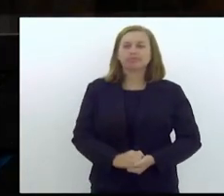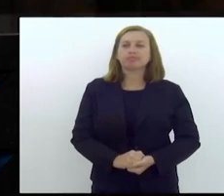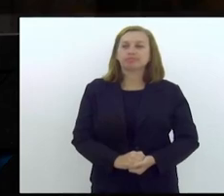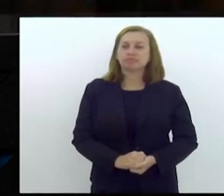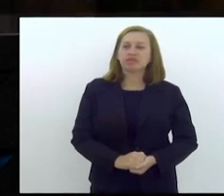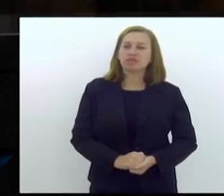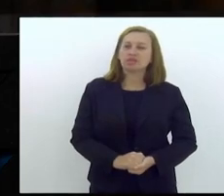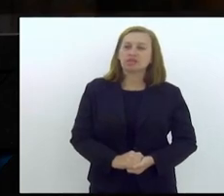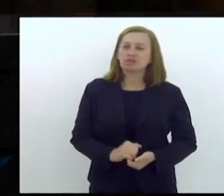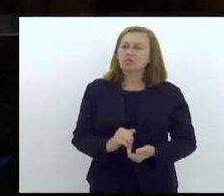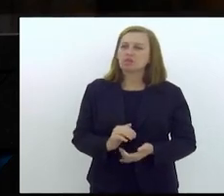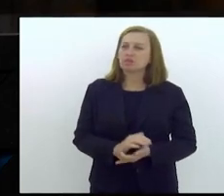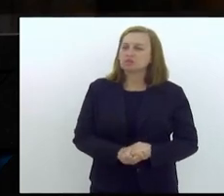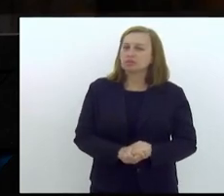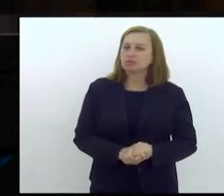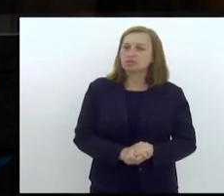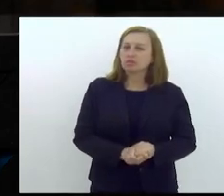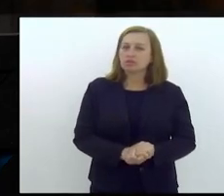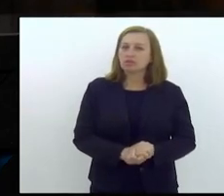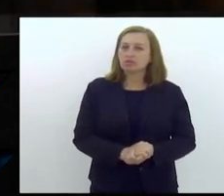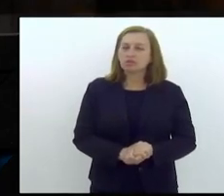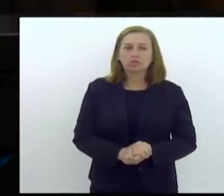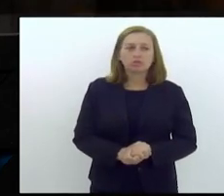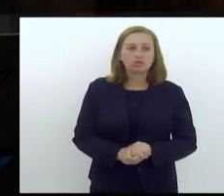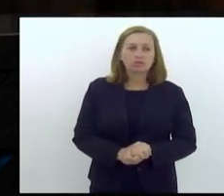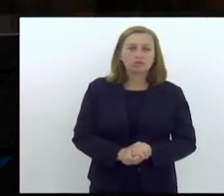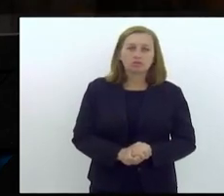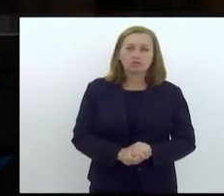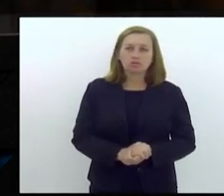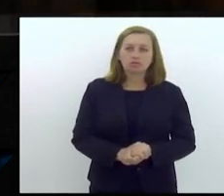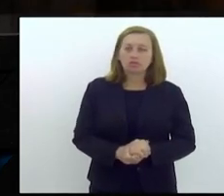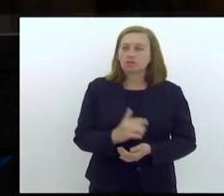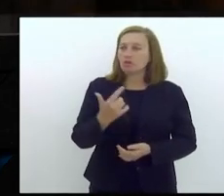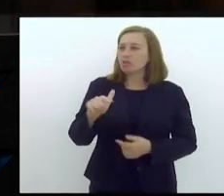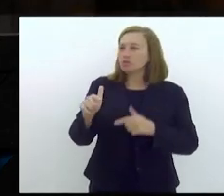muitas outras versões diversas